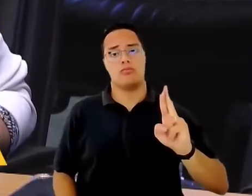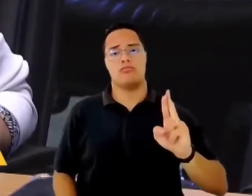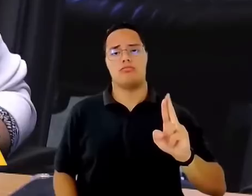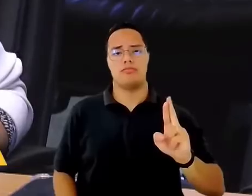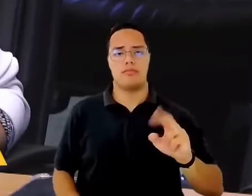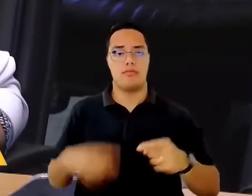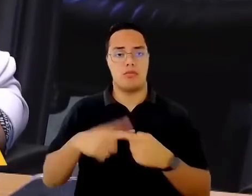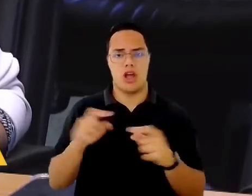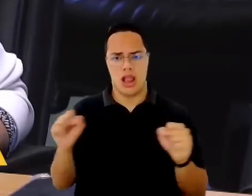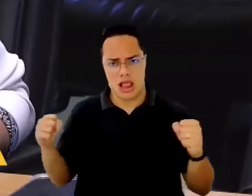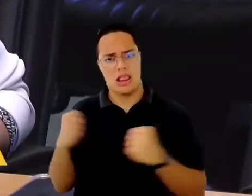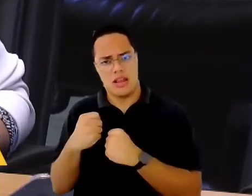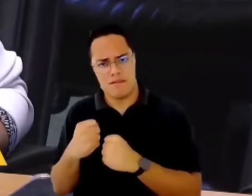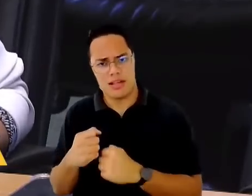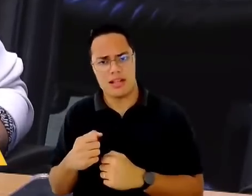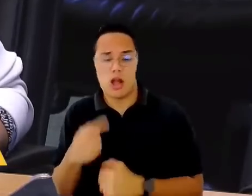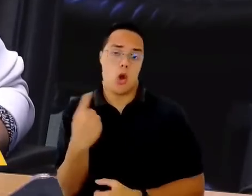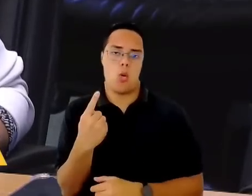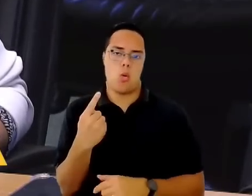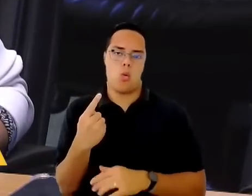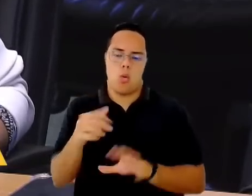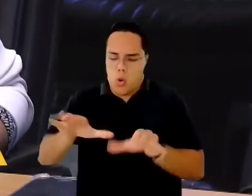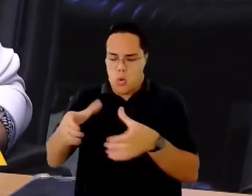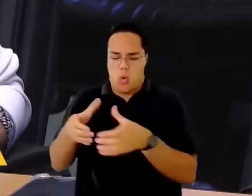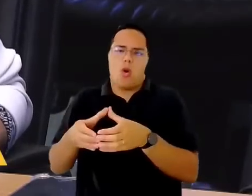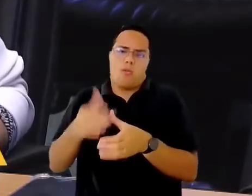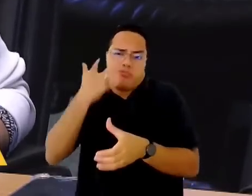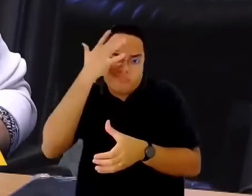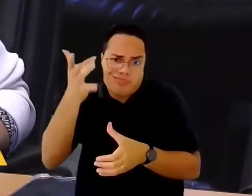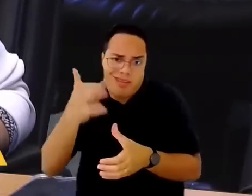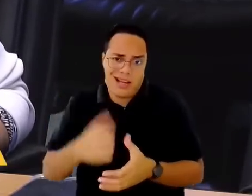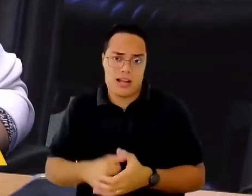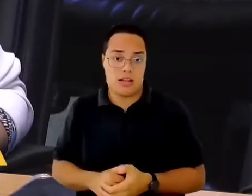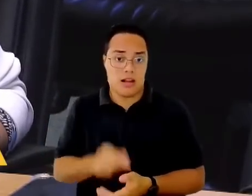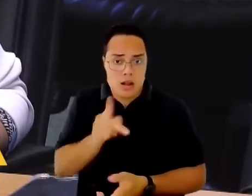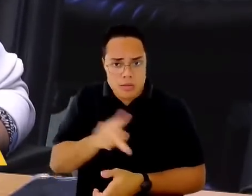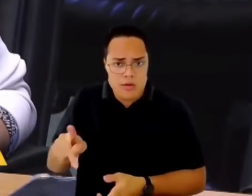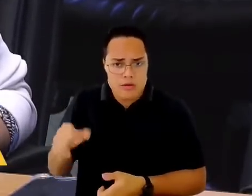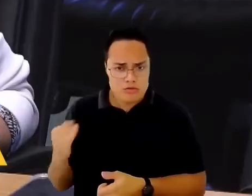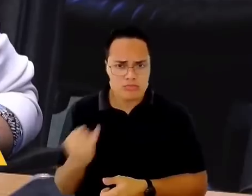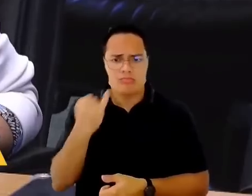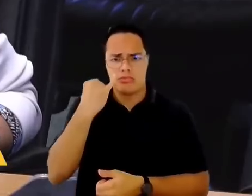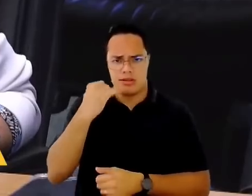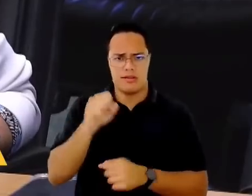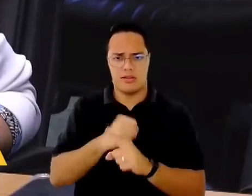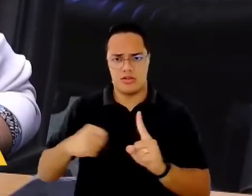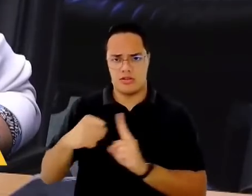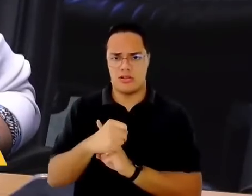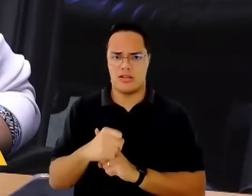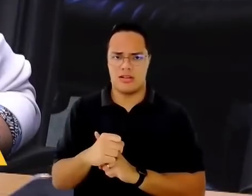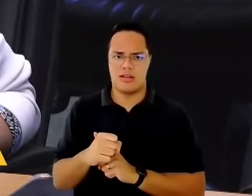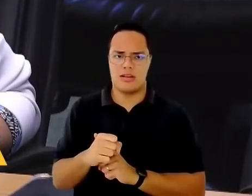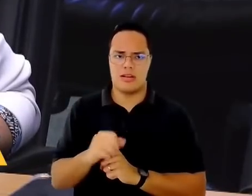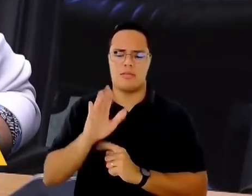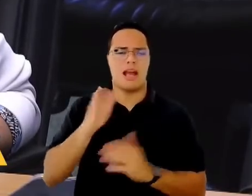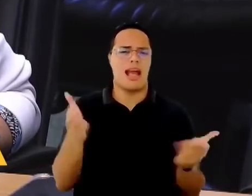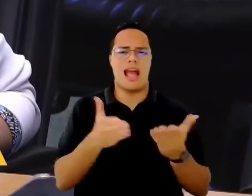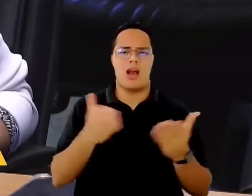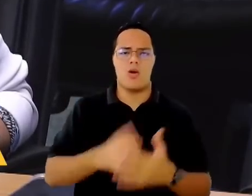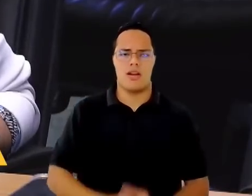é fácil e eu defendo também os professores são realmente importantes para nossa sociedade agora não vamos relativizar